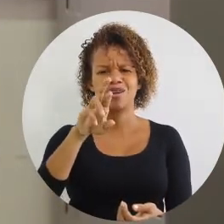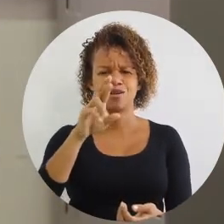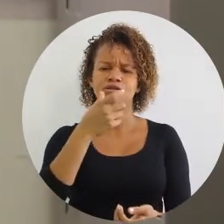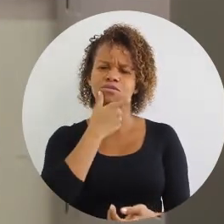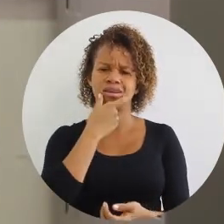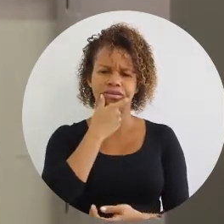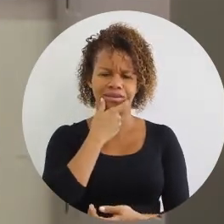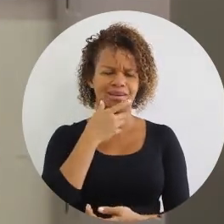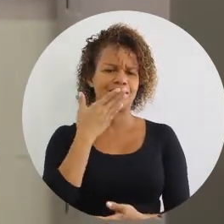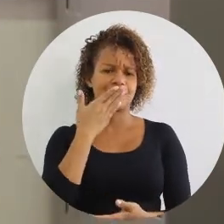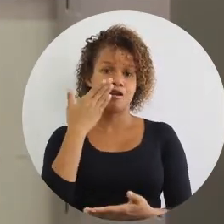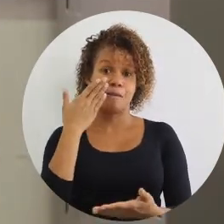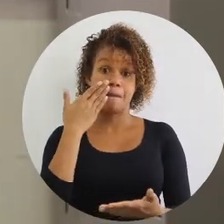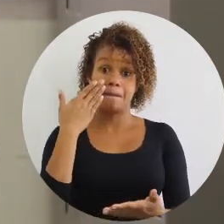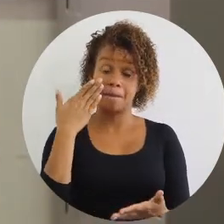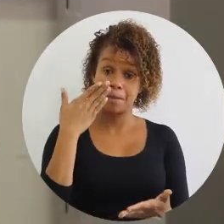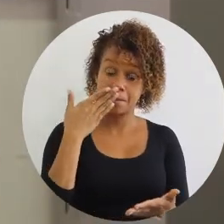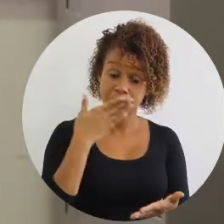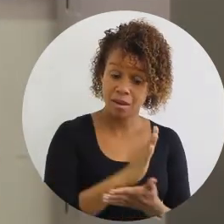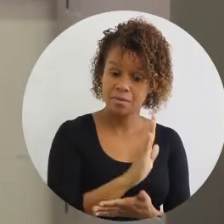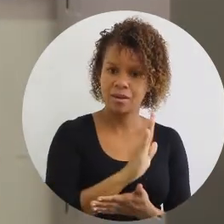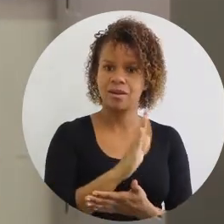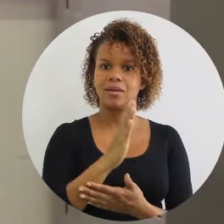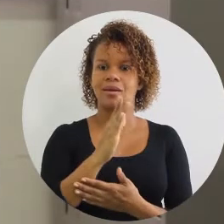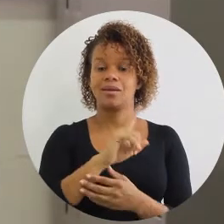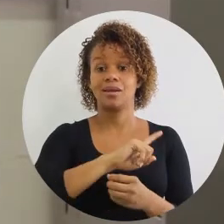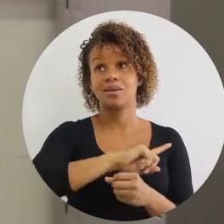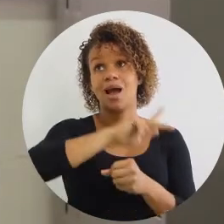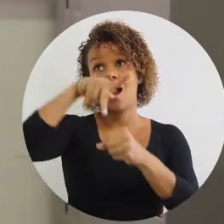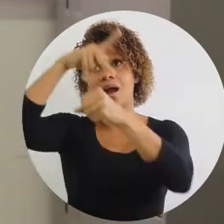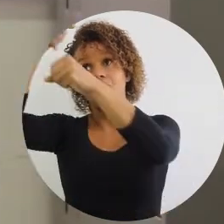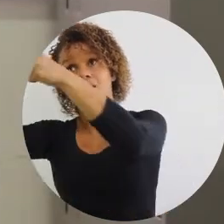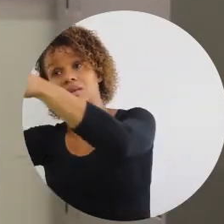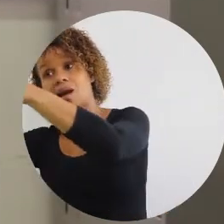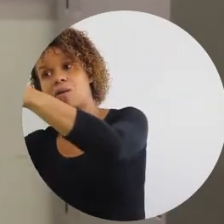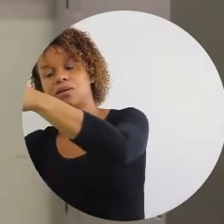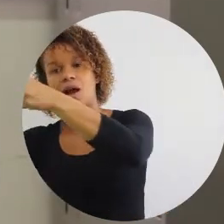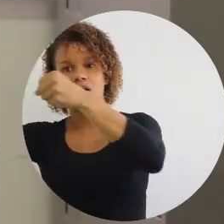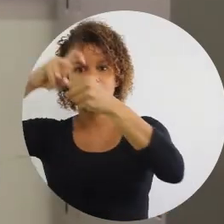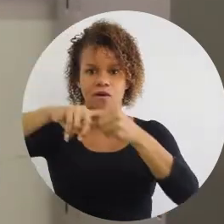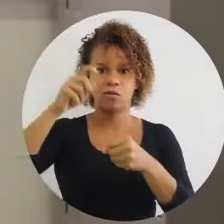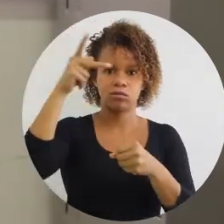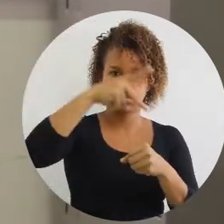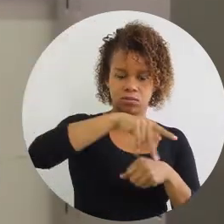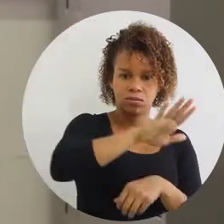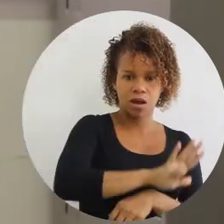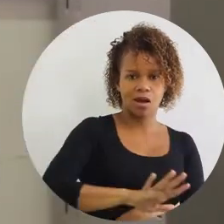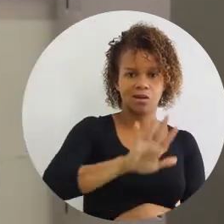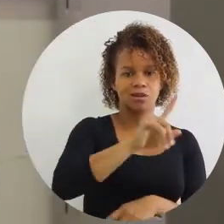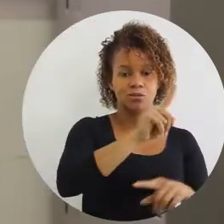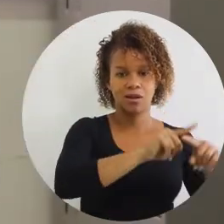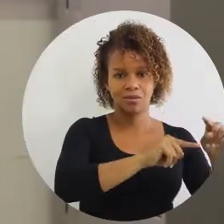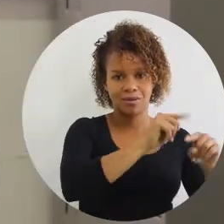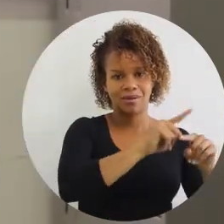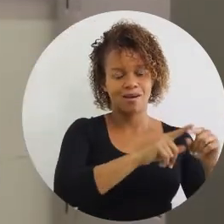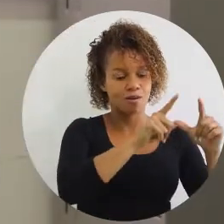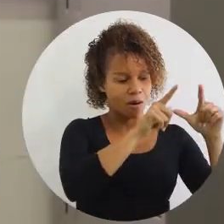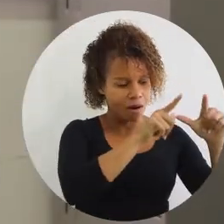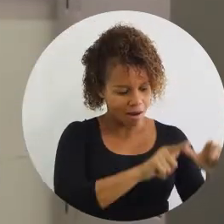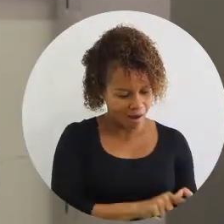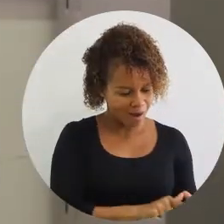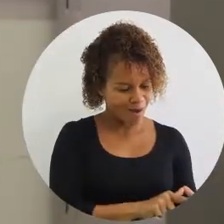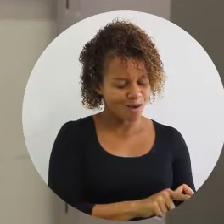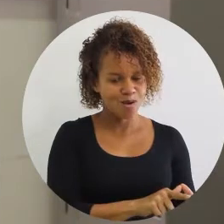que permite na importação e na exportação o depósito de mercadoria em um determinado local